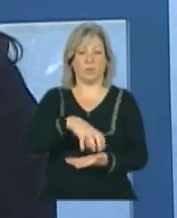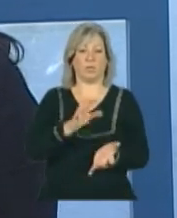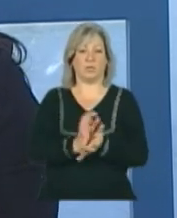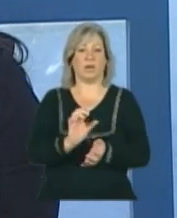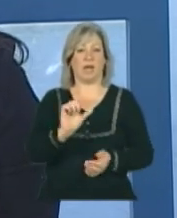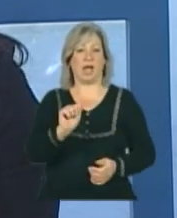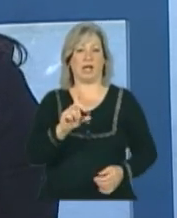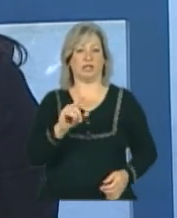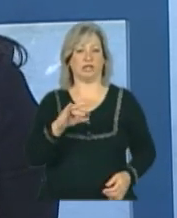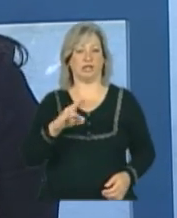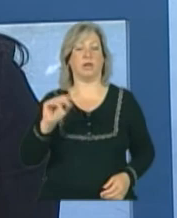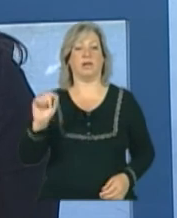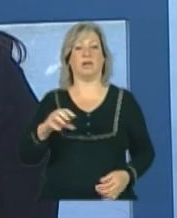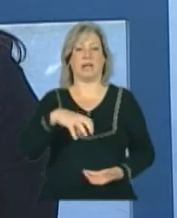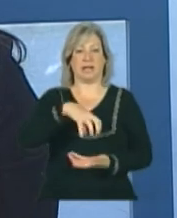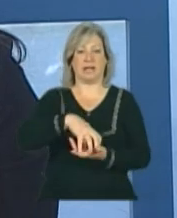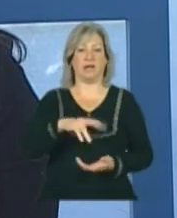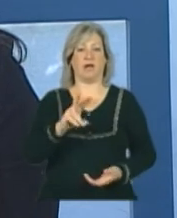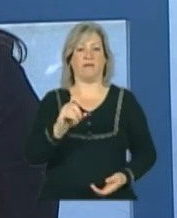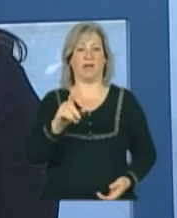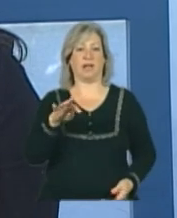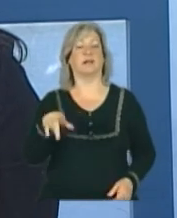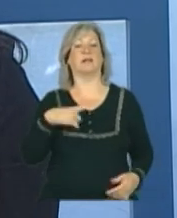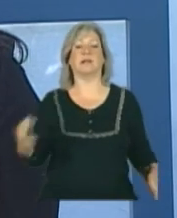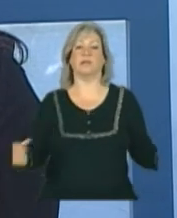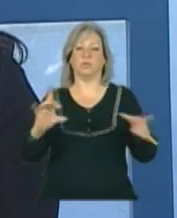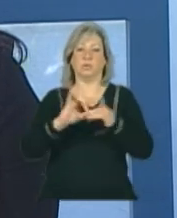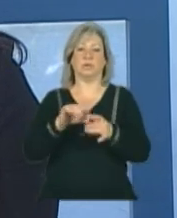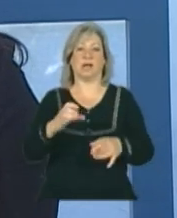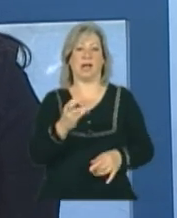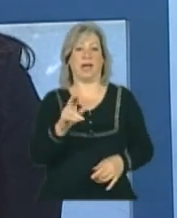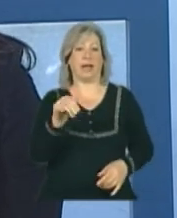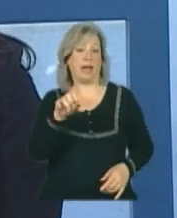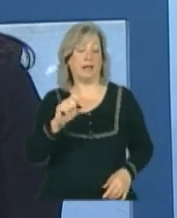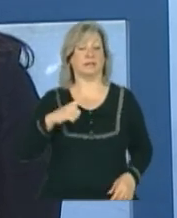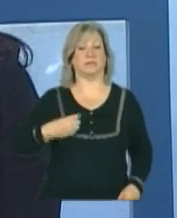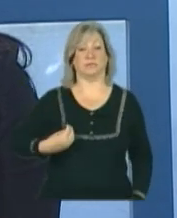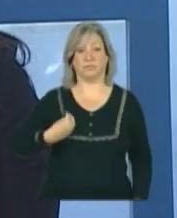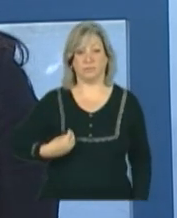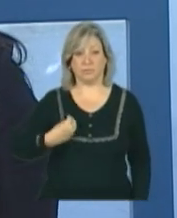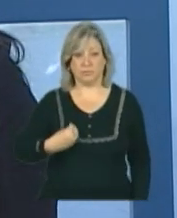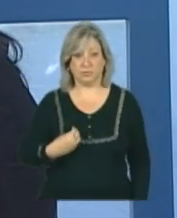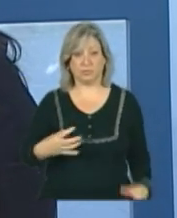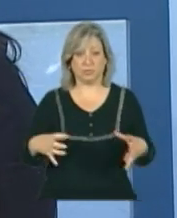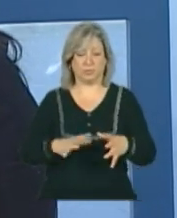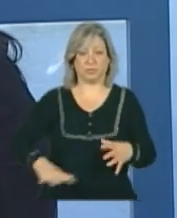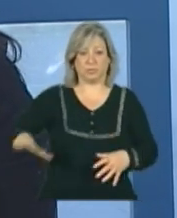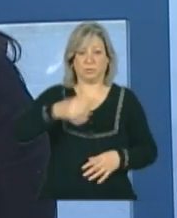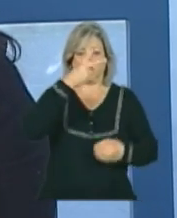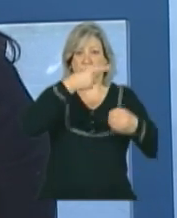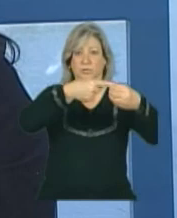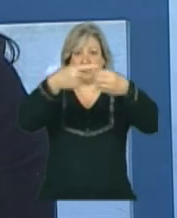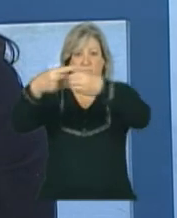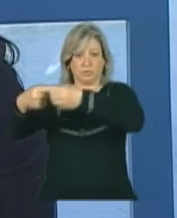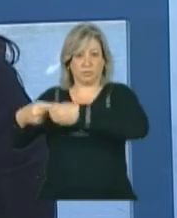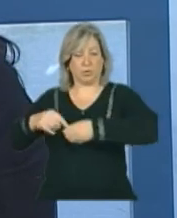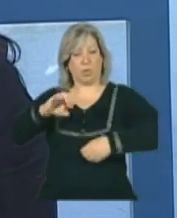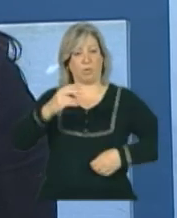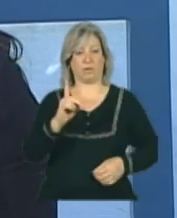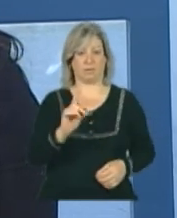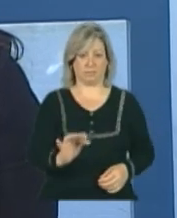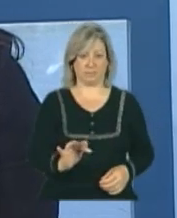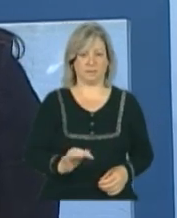adicional, que é a equipe volante, que integra o CRAS em funcionamento no âmbito dos municípios e do Distrito